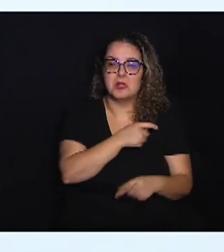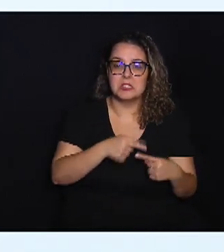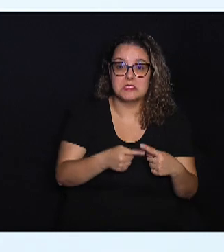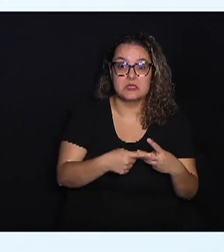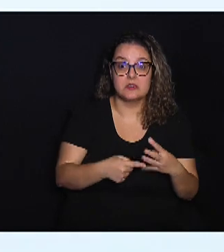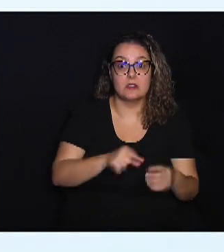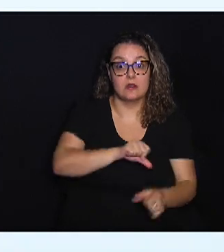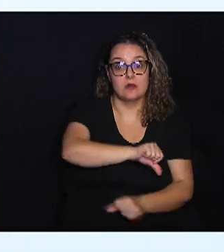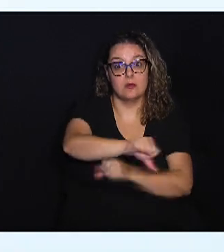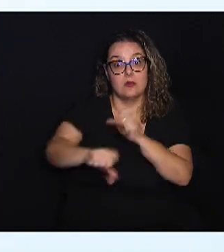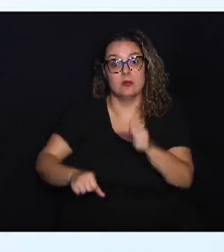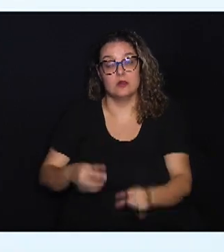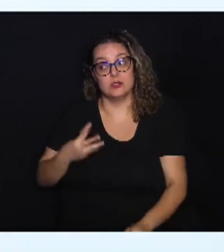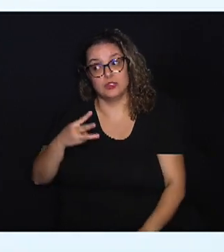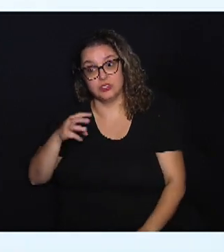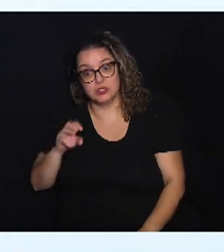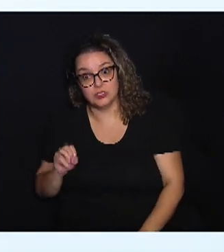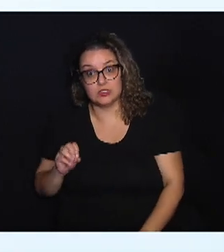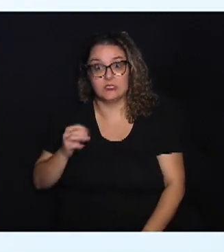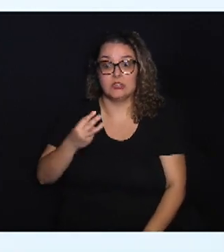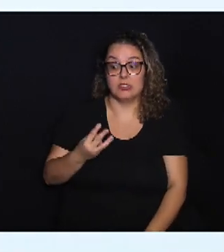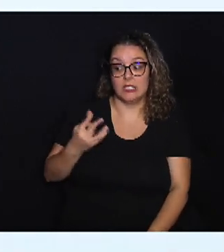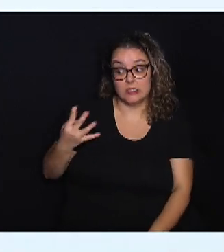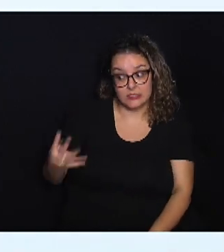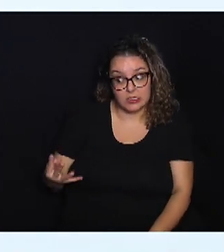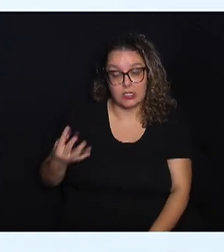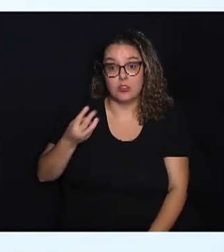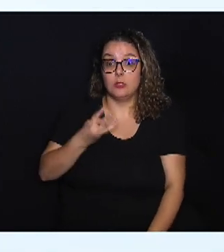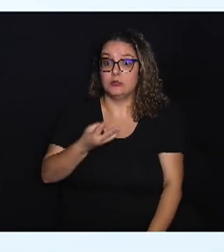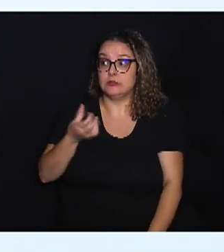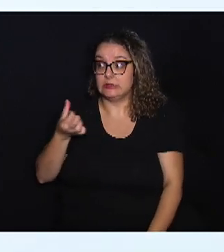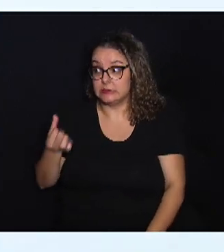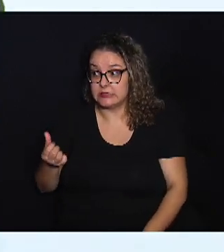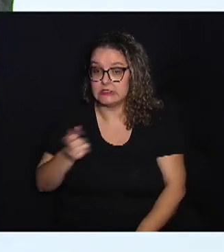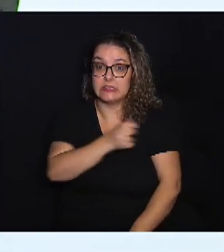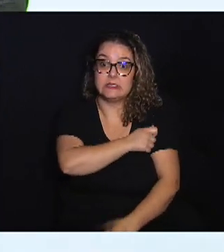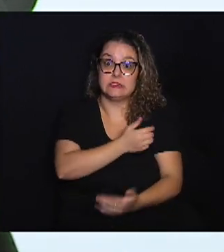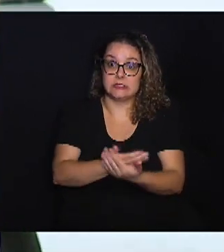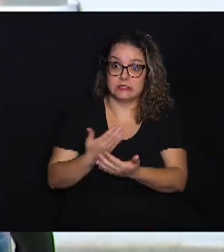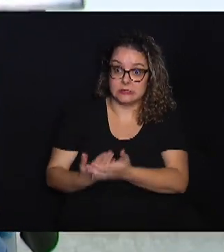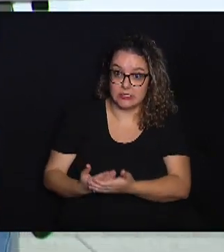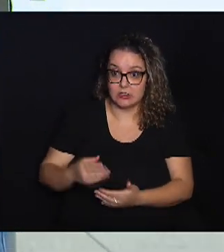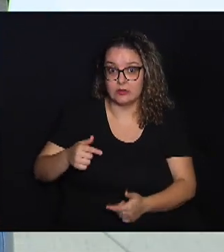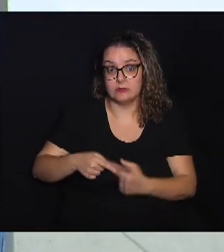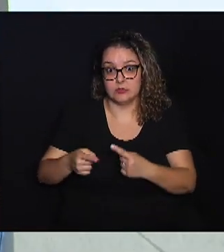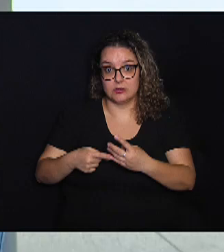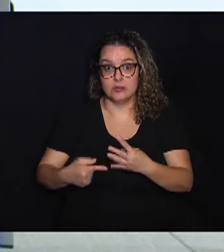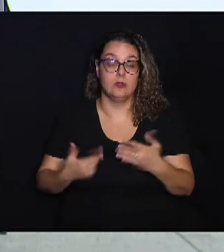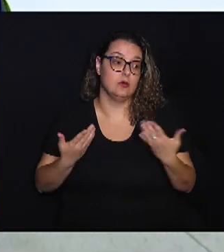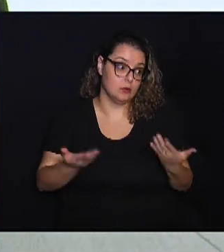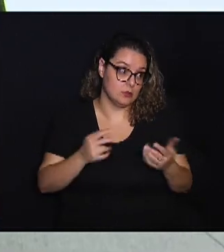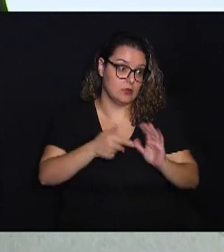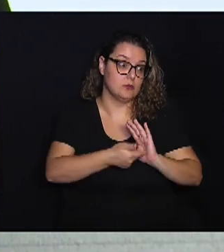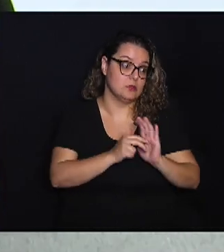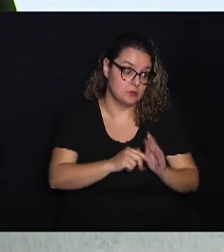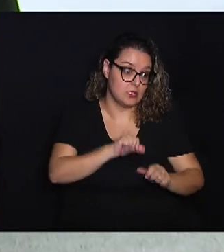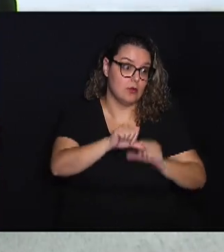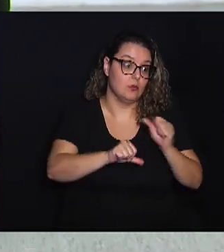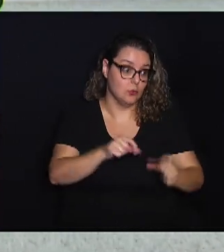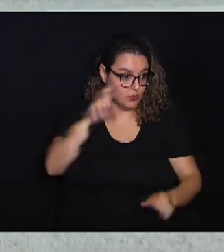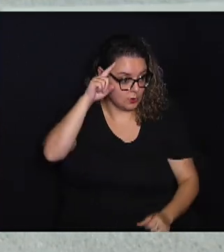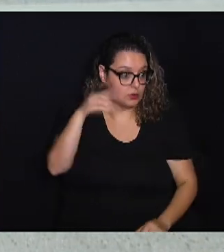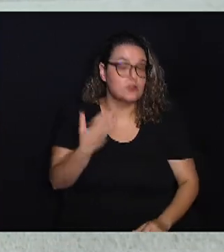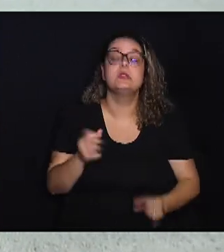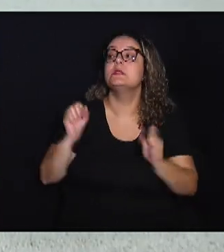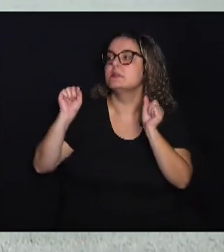uma carga horária de 30, 34, 36 aulas por semana. Ou seja, a rotina muda, né, Bernardo? Muda, e aí esse